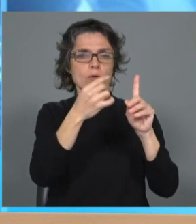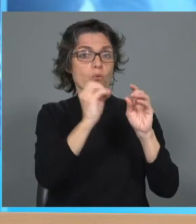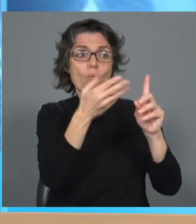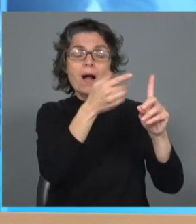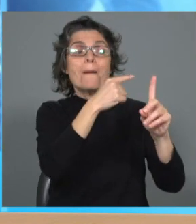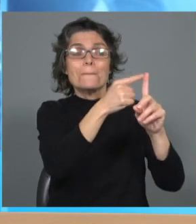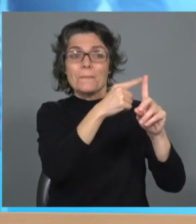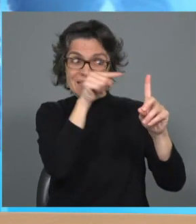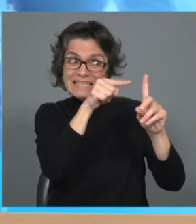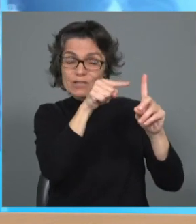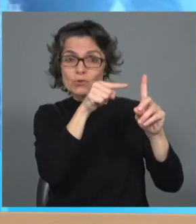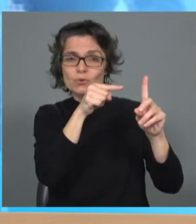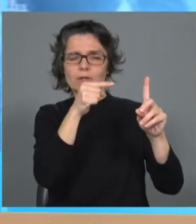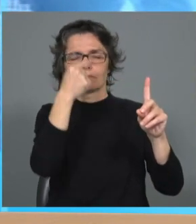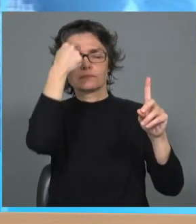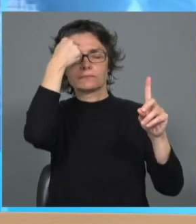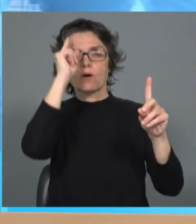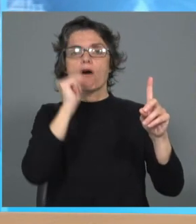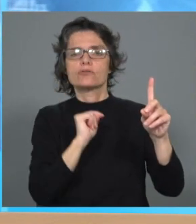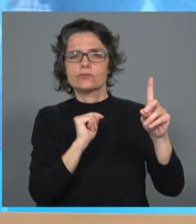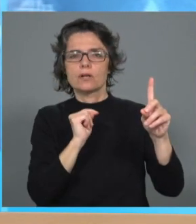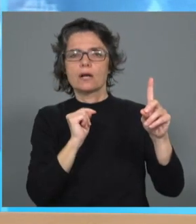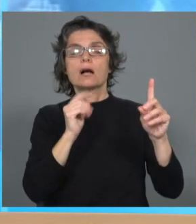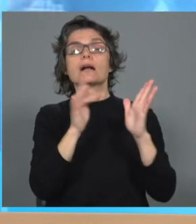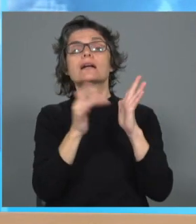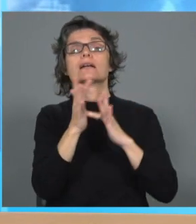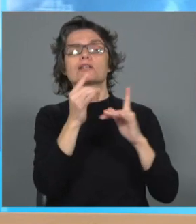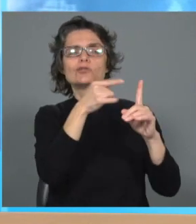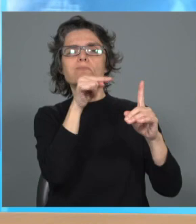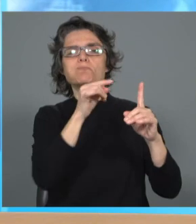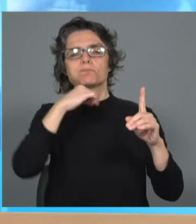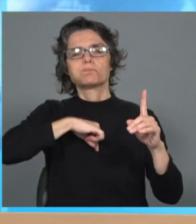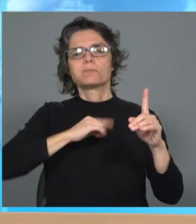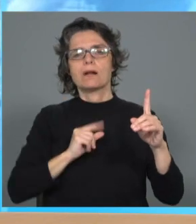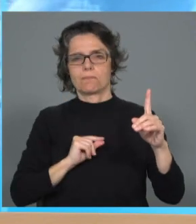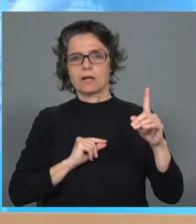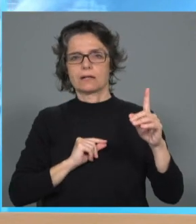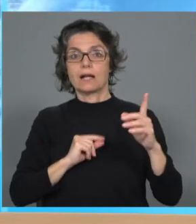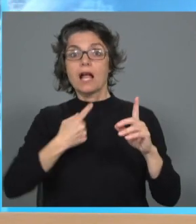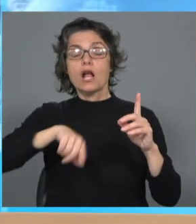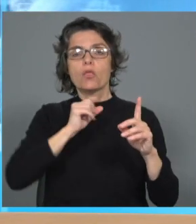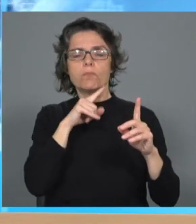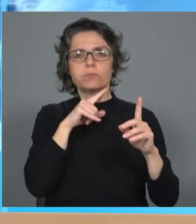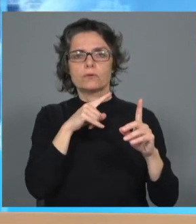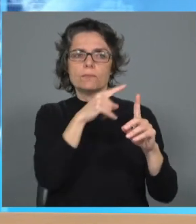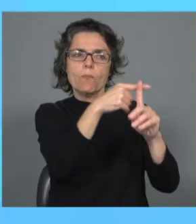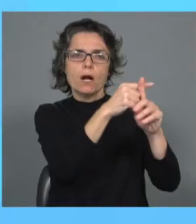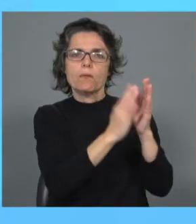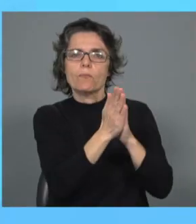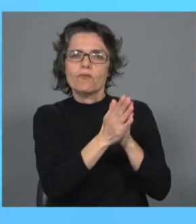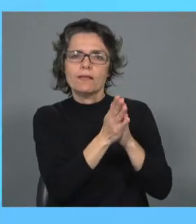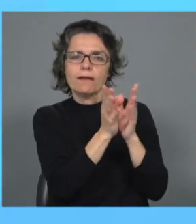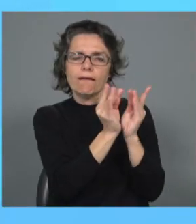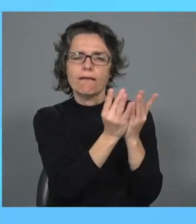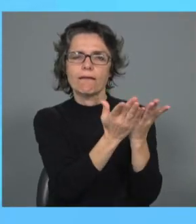nos lembra que Cristo está sempre ali, mas também por não ter Cristo nela, nos deixa espaço para que a possamos também ocupar um bocadinho. E